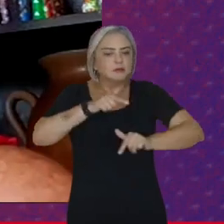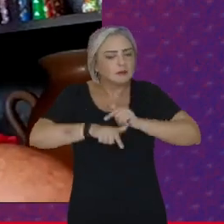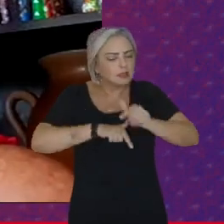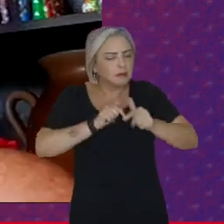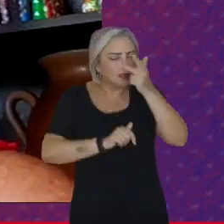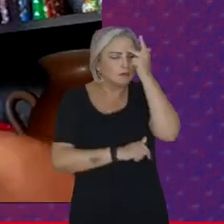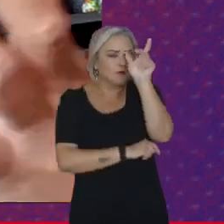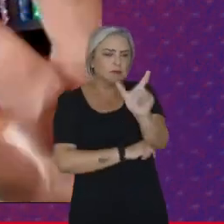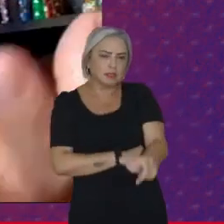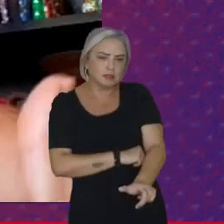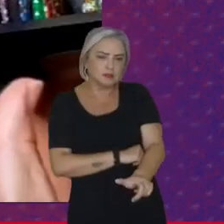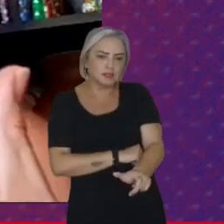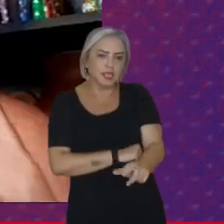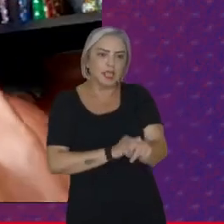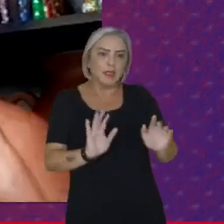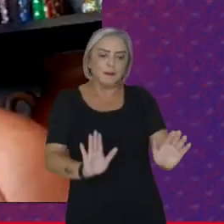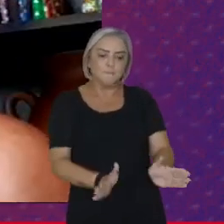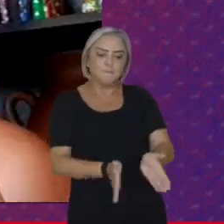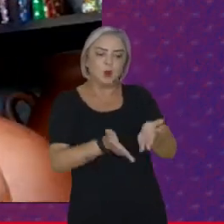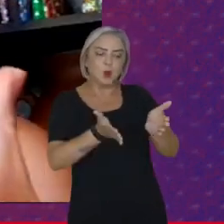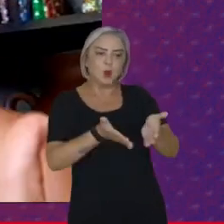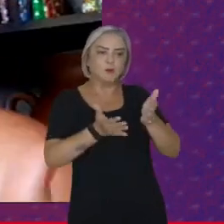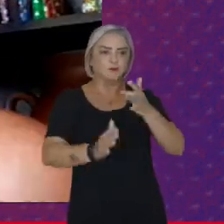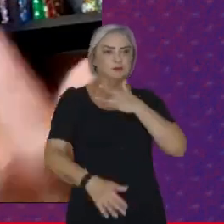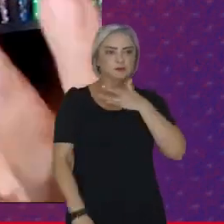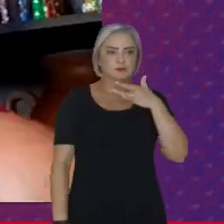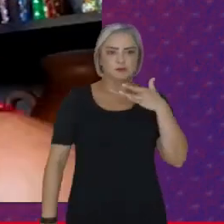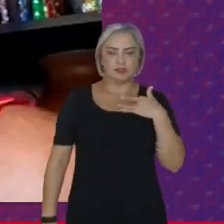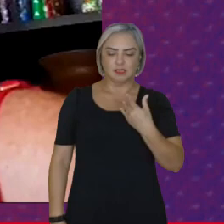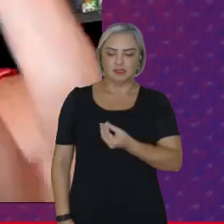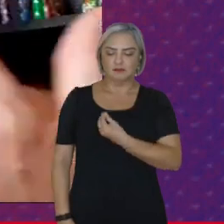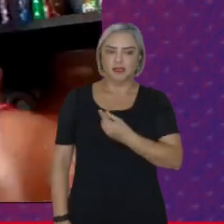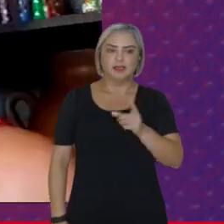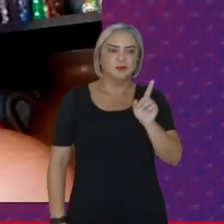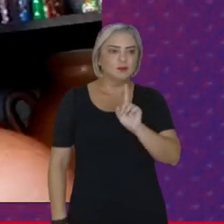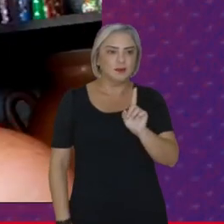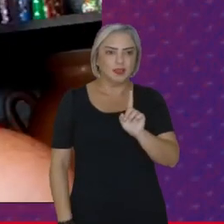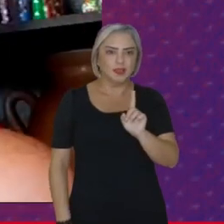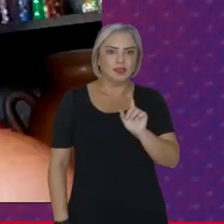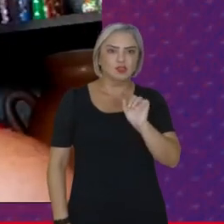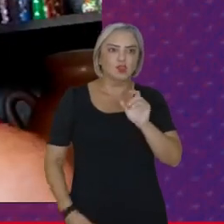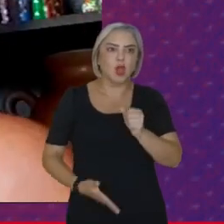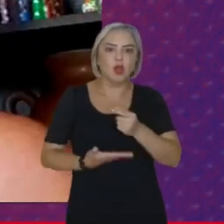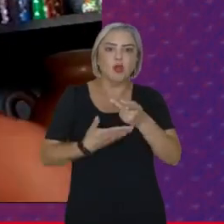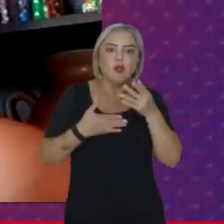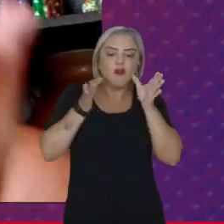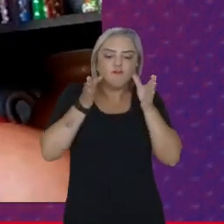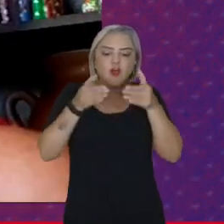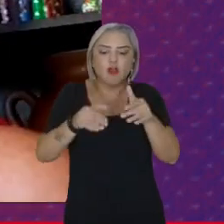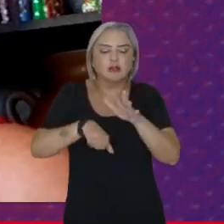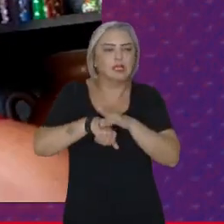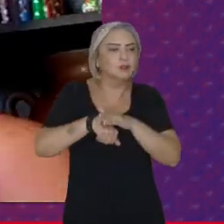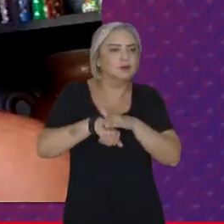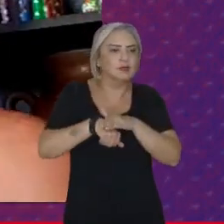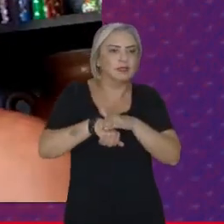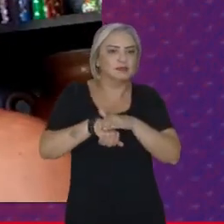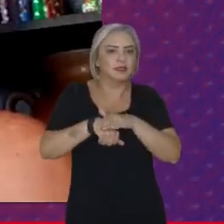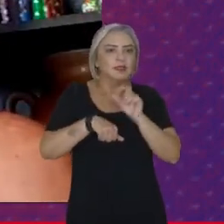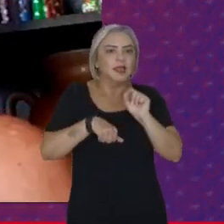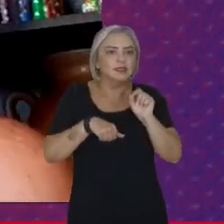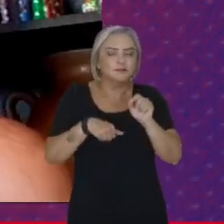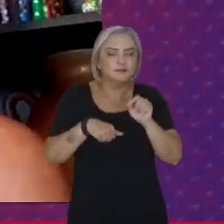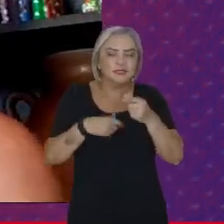com a pessoa para promover saúde e vida, não é tratar só da doença. A gente precisa sair